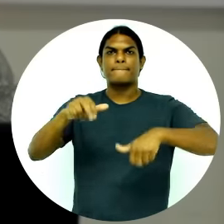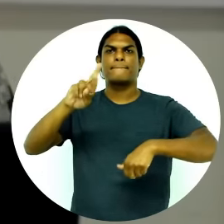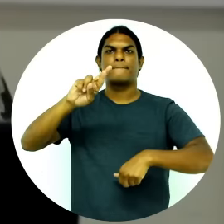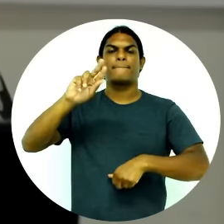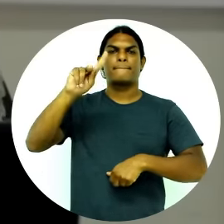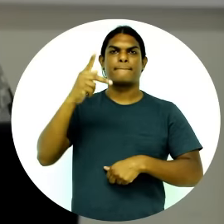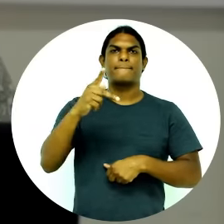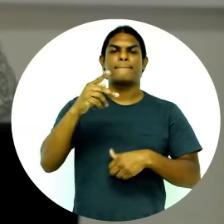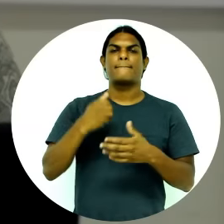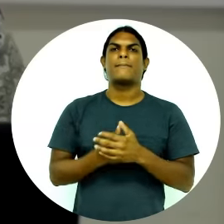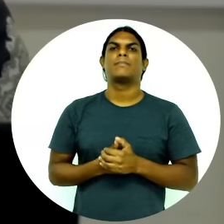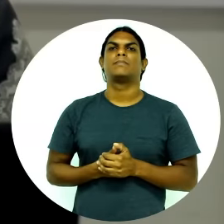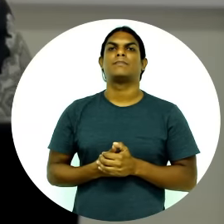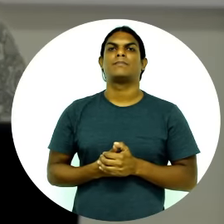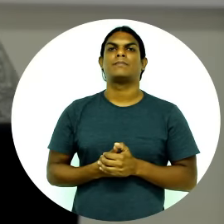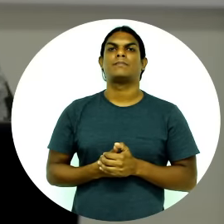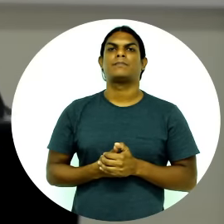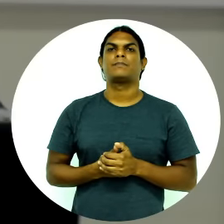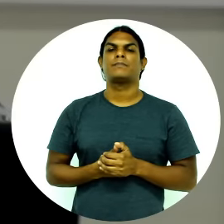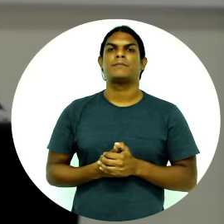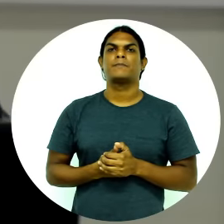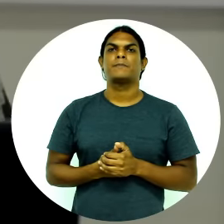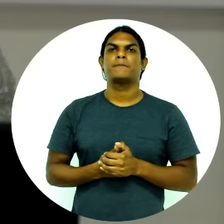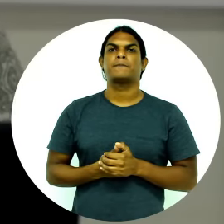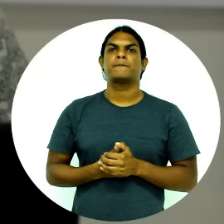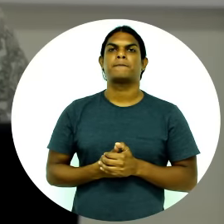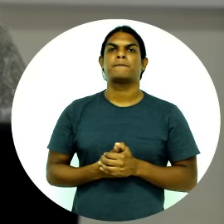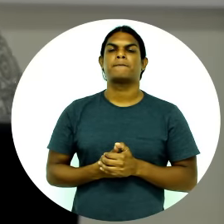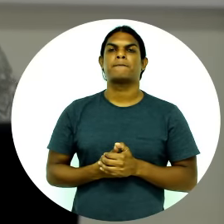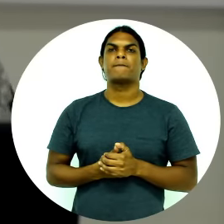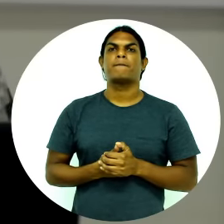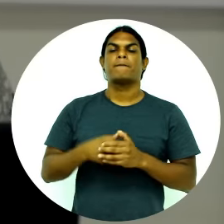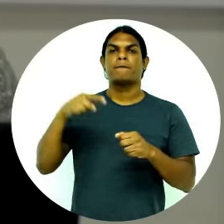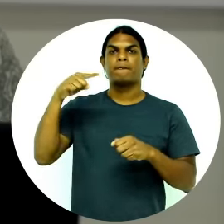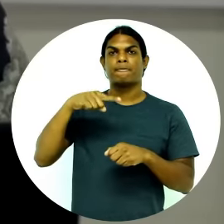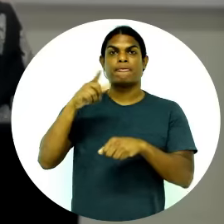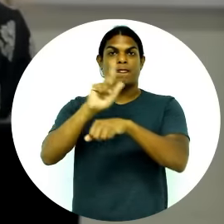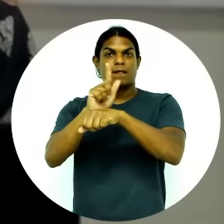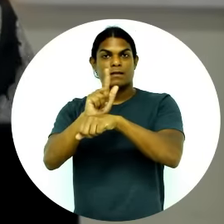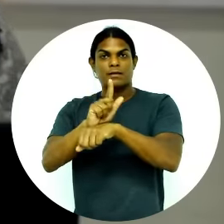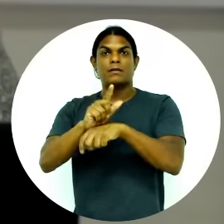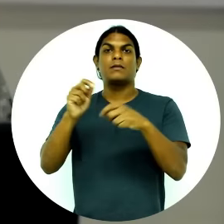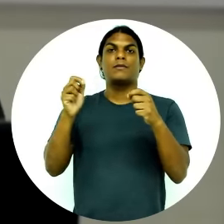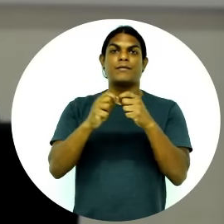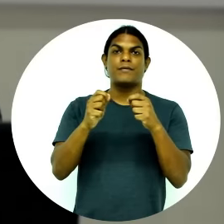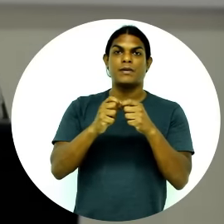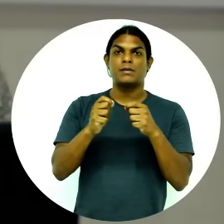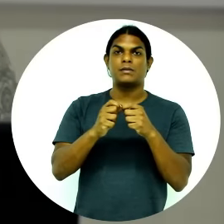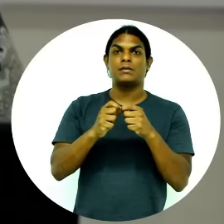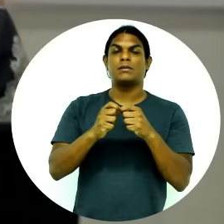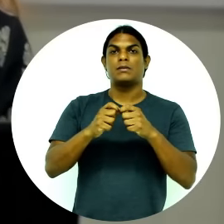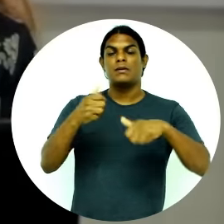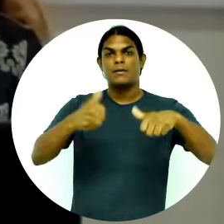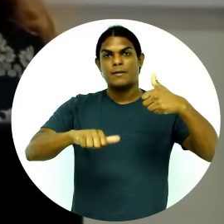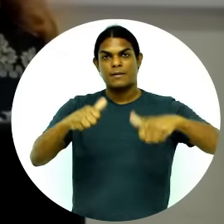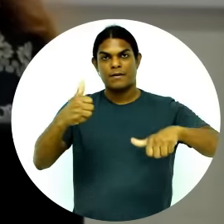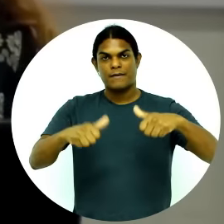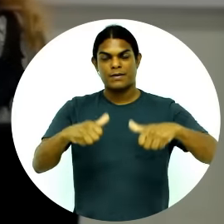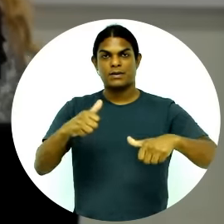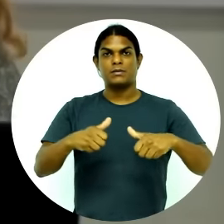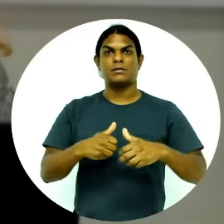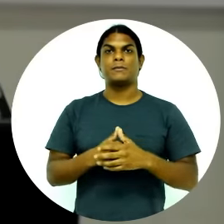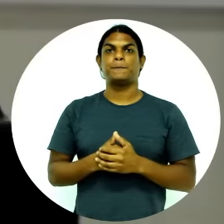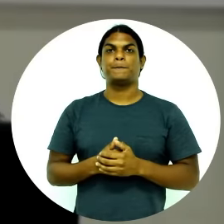gestor, avaliação indivíduo e gestor, avaliação pela equipe de trabalho, avaliação por comissão